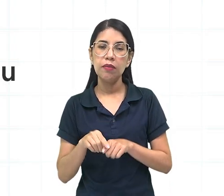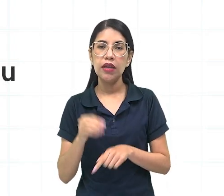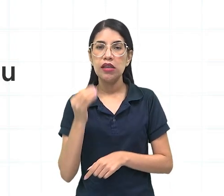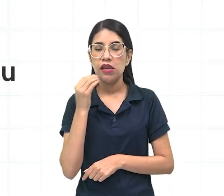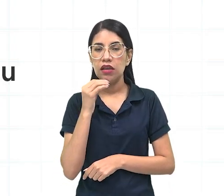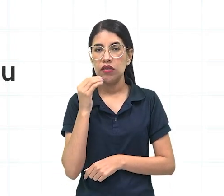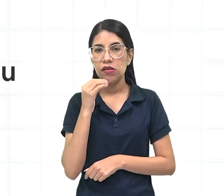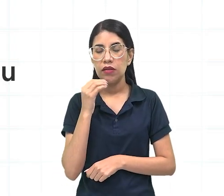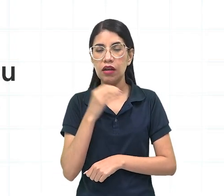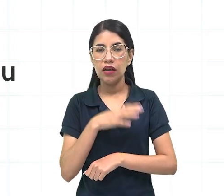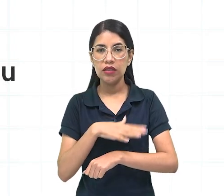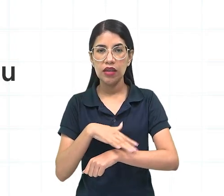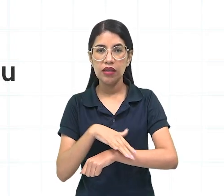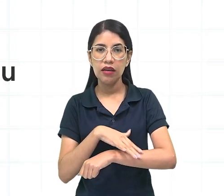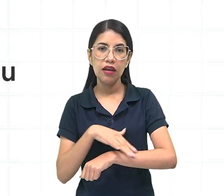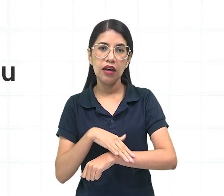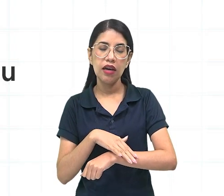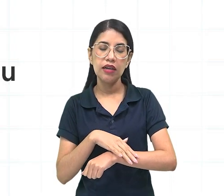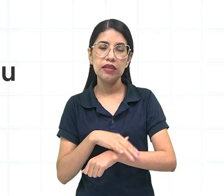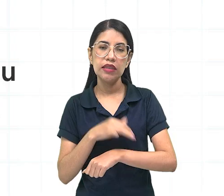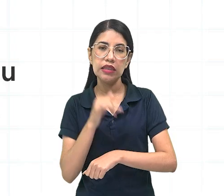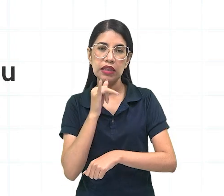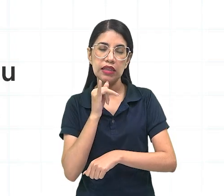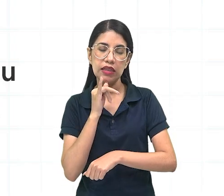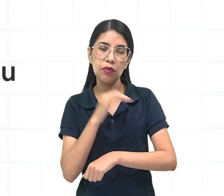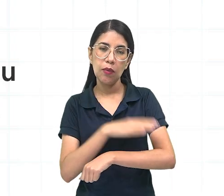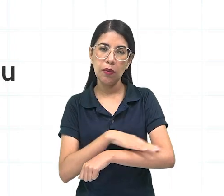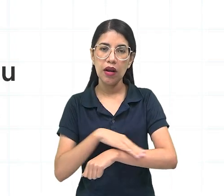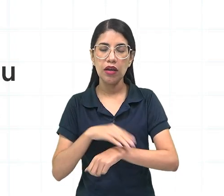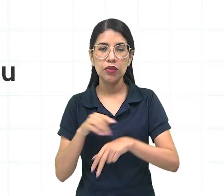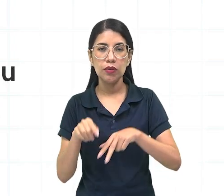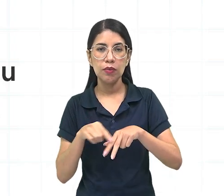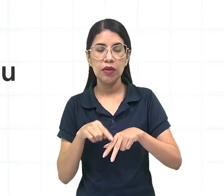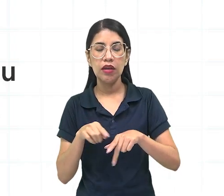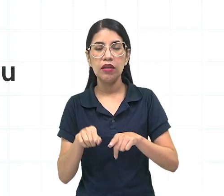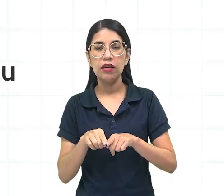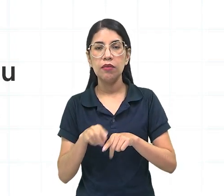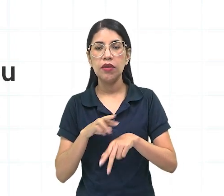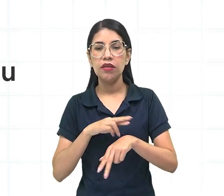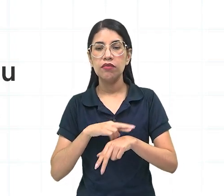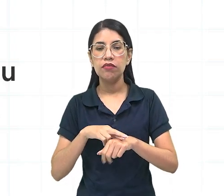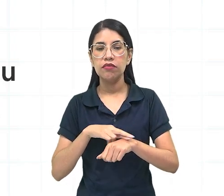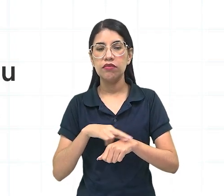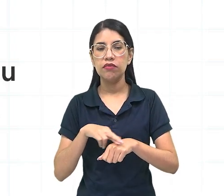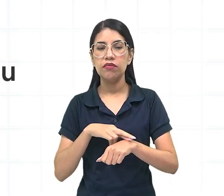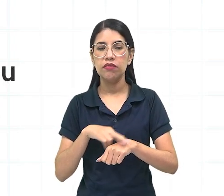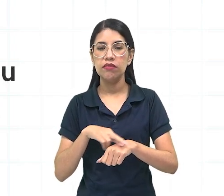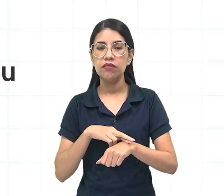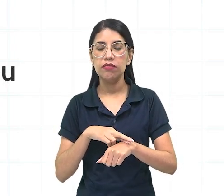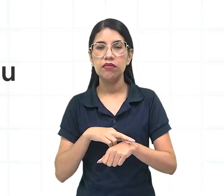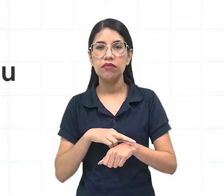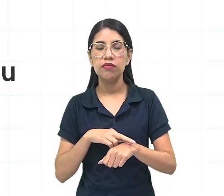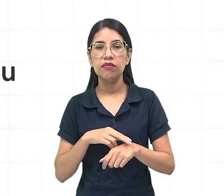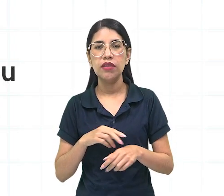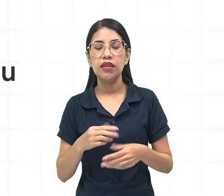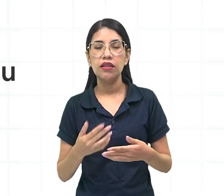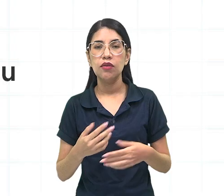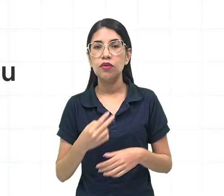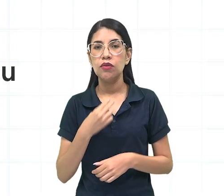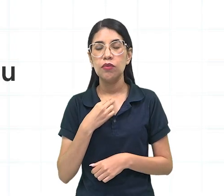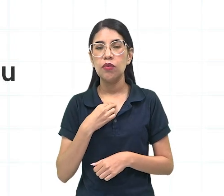deformidade na área afetada, e, às vezes também roxidão. Então, nesses casos, não se